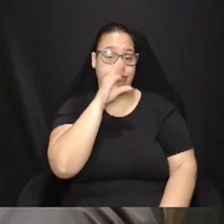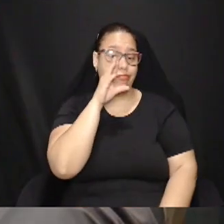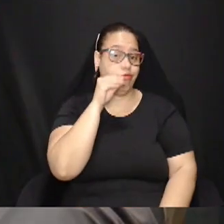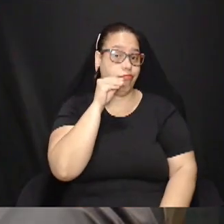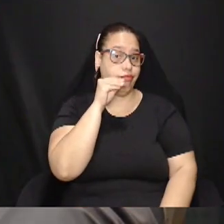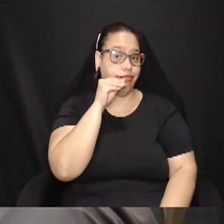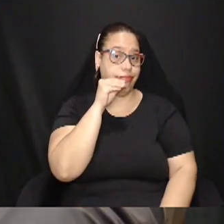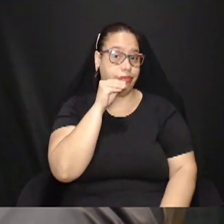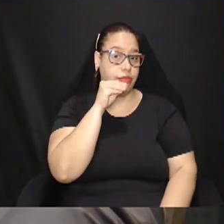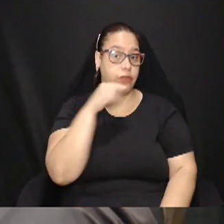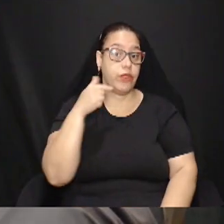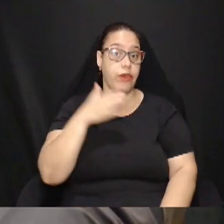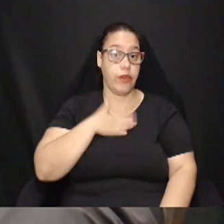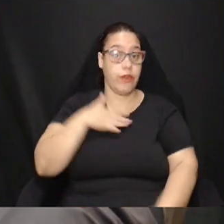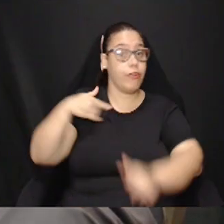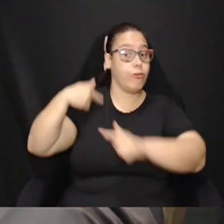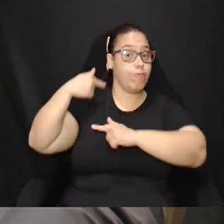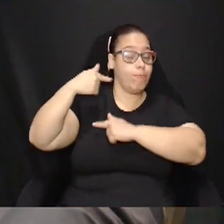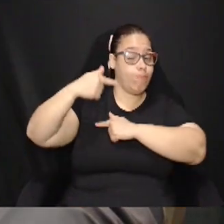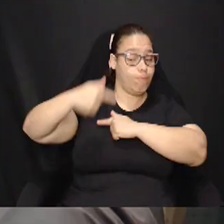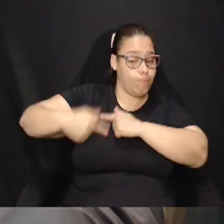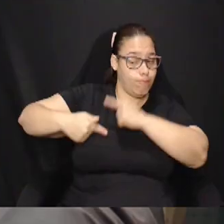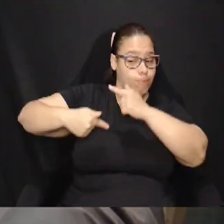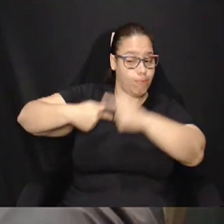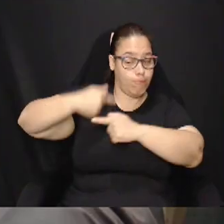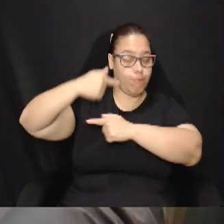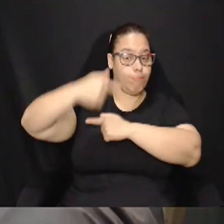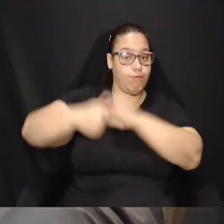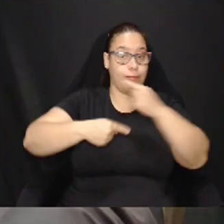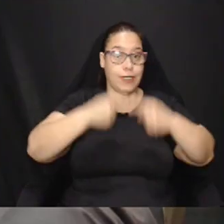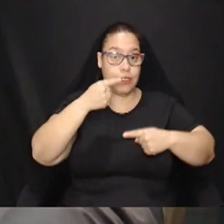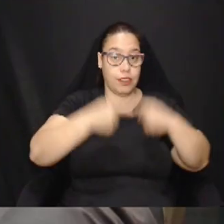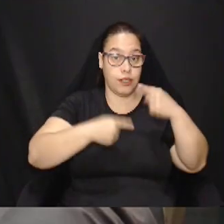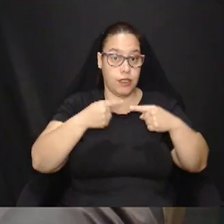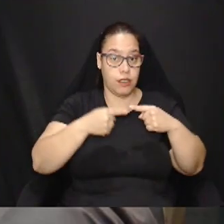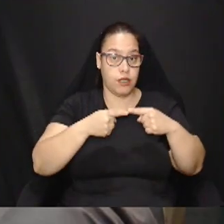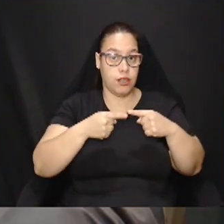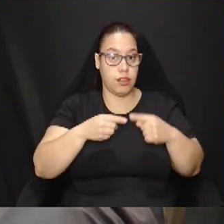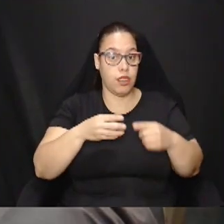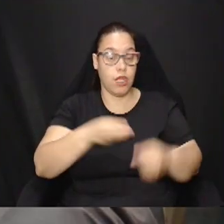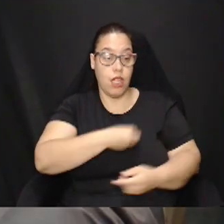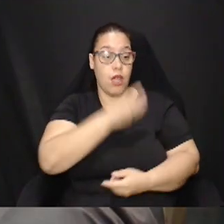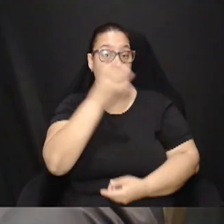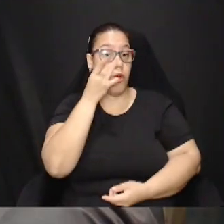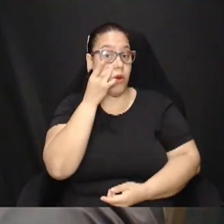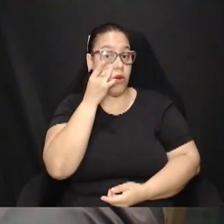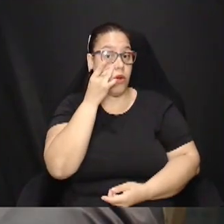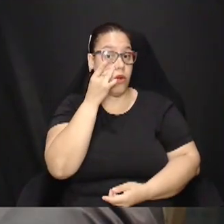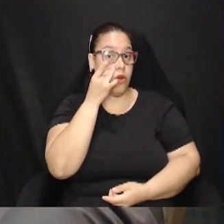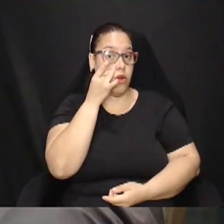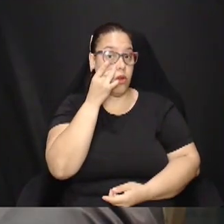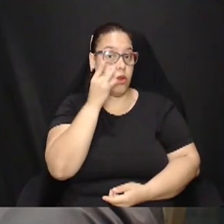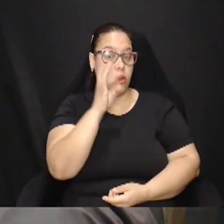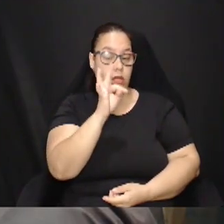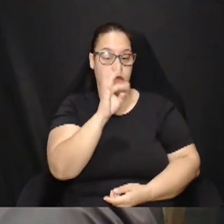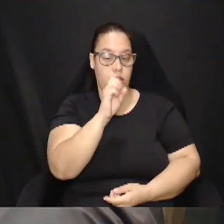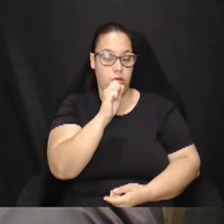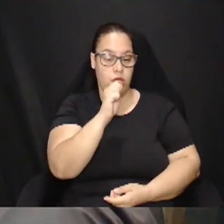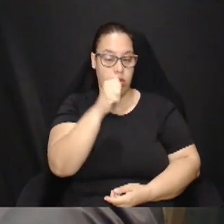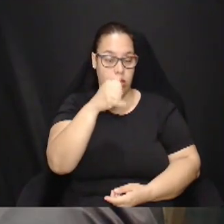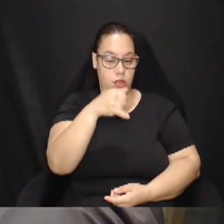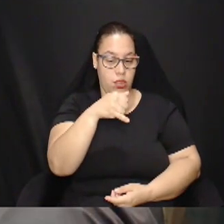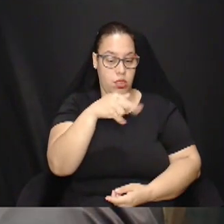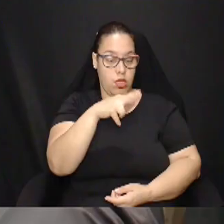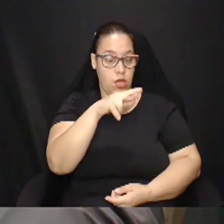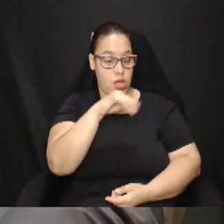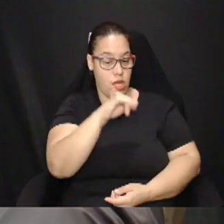geração também em que esse debate ele ficou tão presente, e aí talvez a Tamires também vai conseguir elucidar, mas